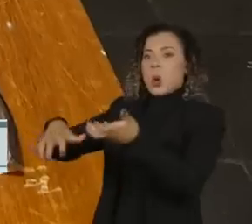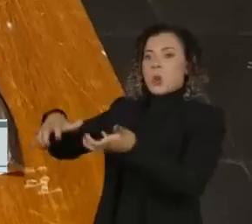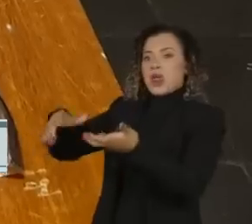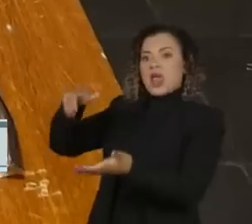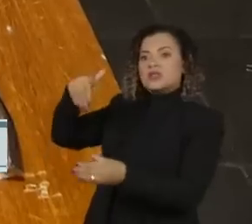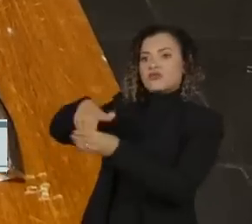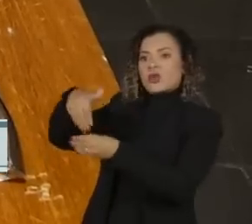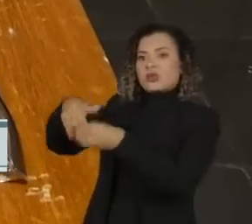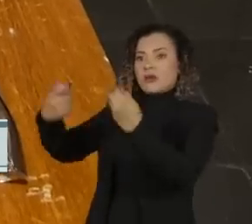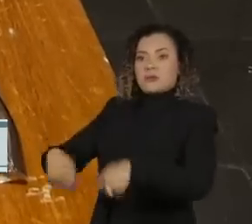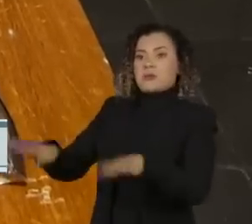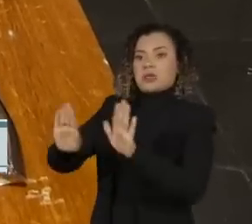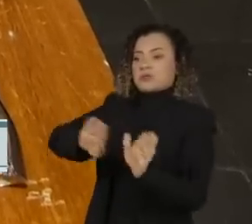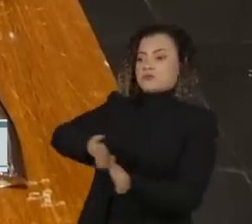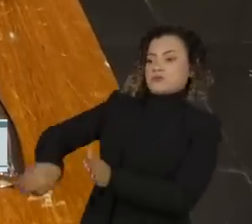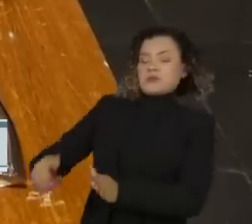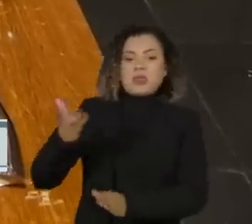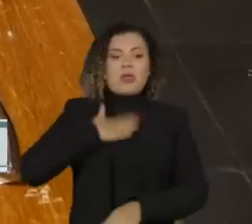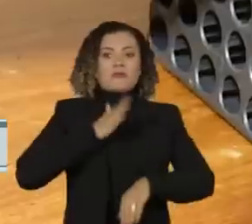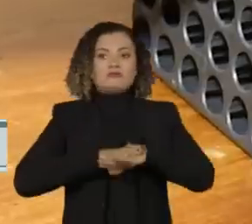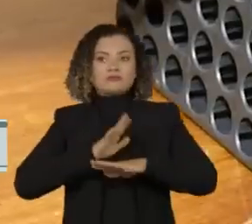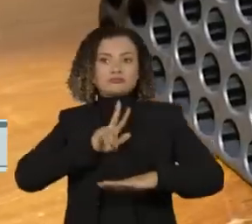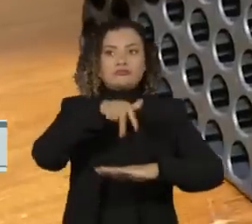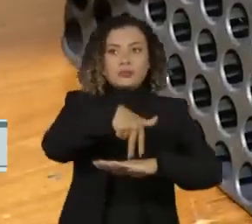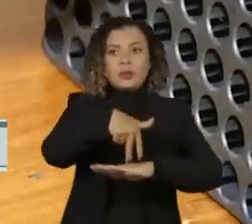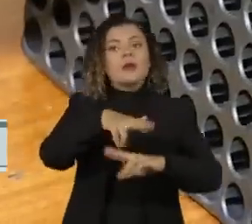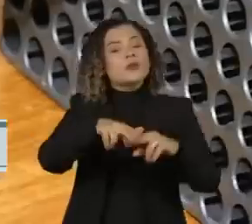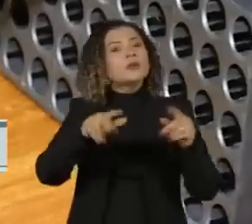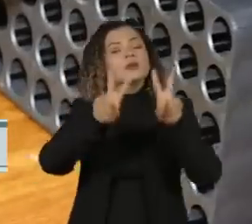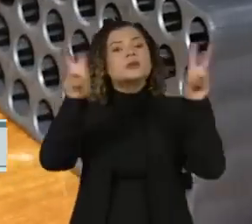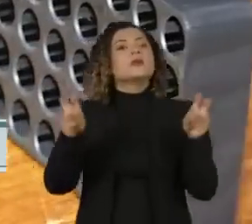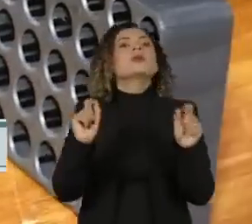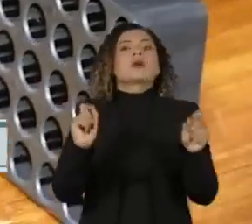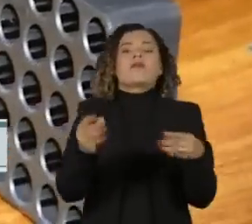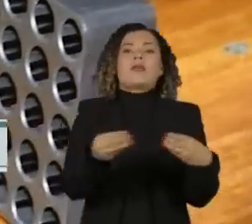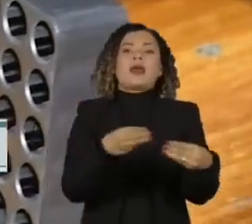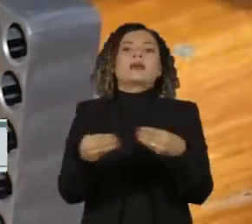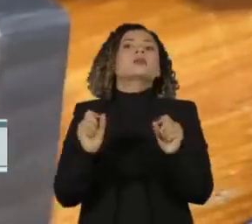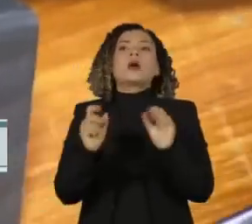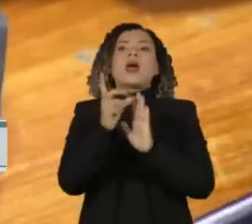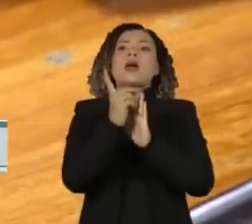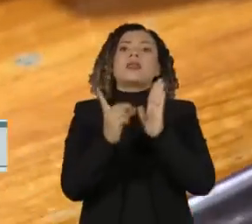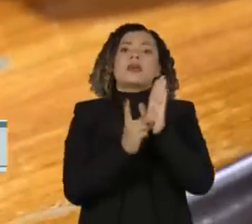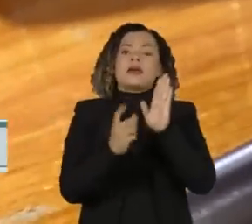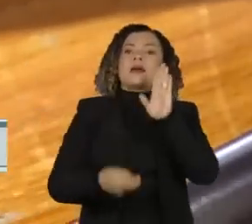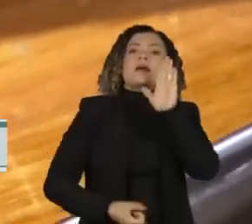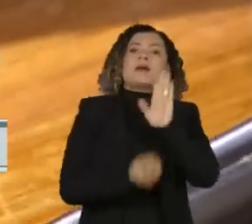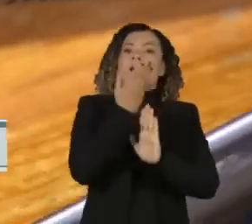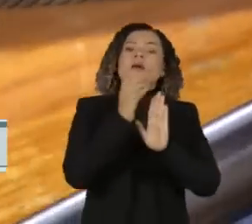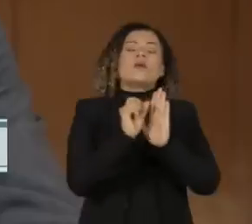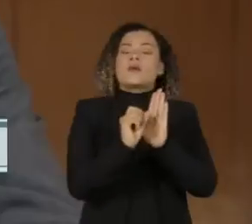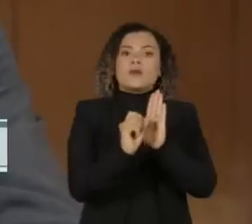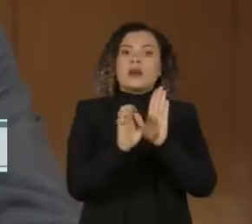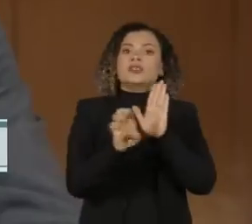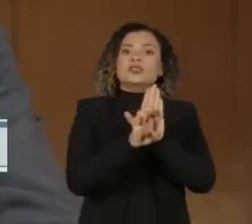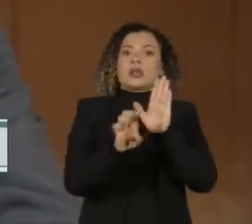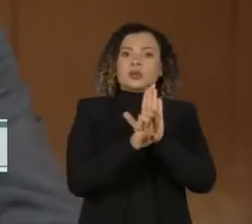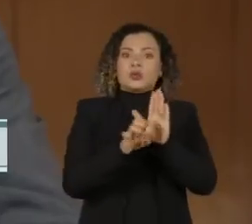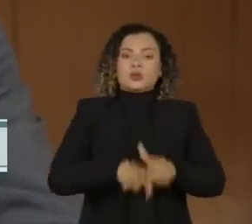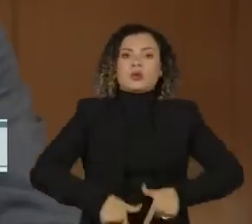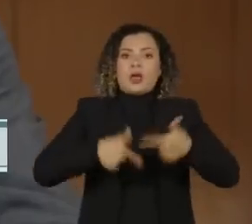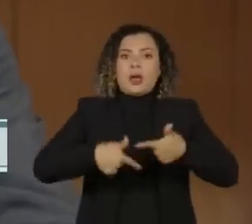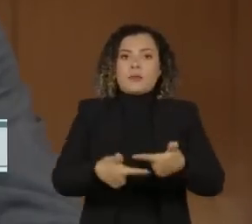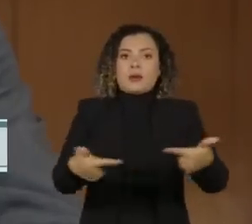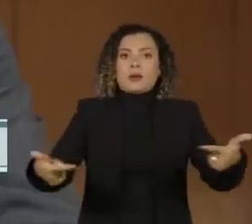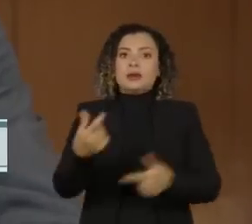nacional um dos mais emblemáticos foi a flexibilização do estatuto do desarmamento bolsonaro editou